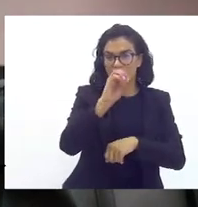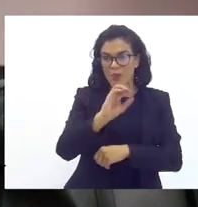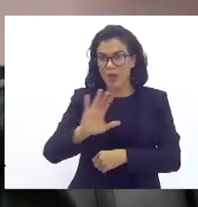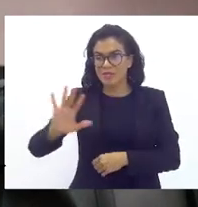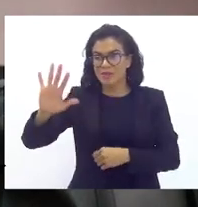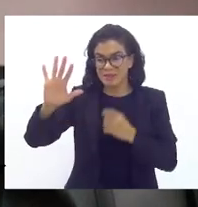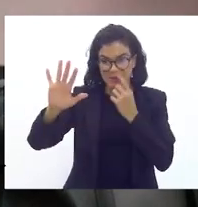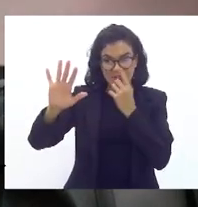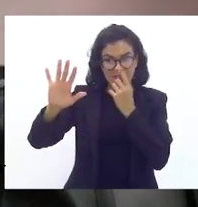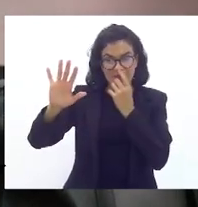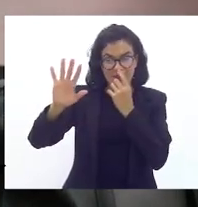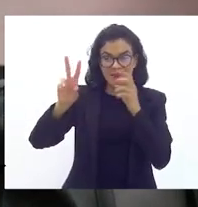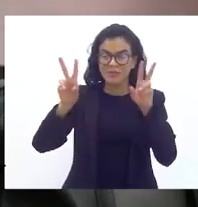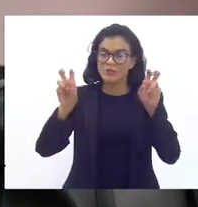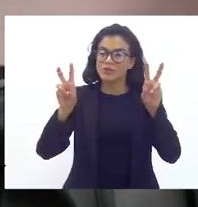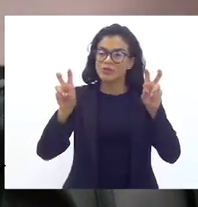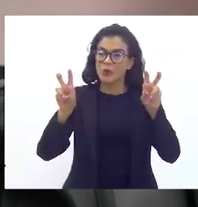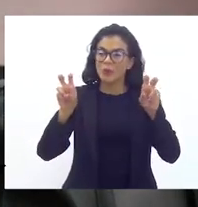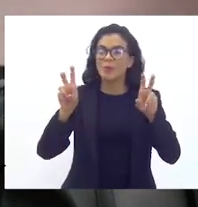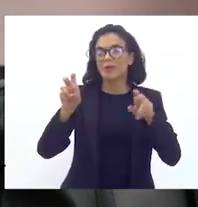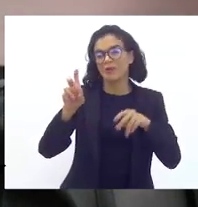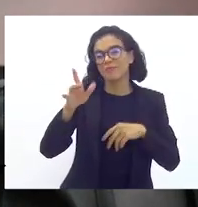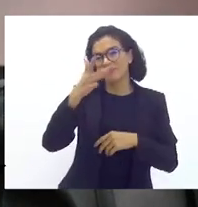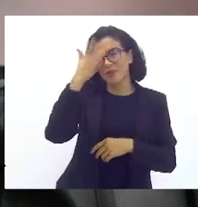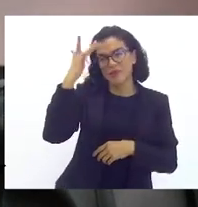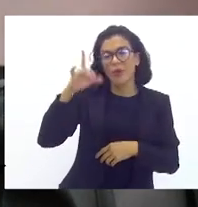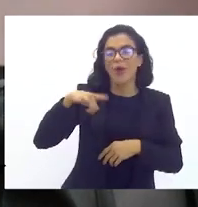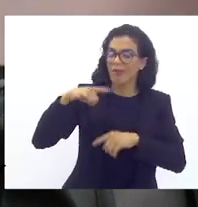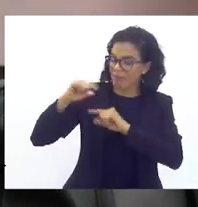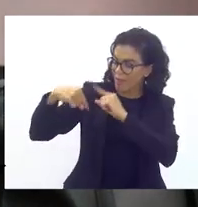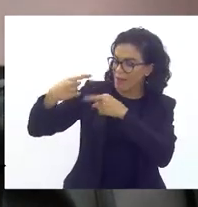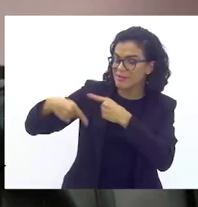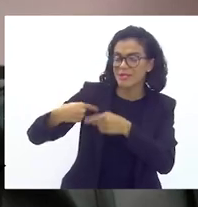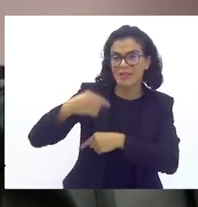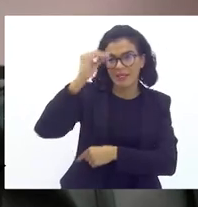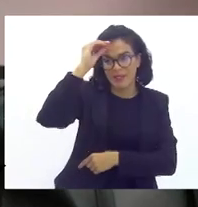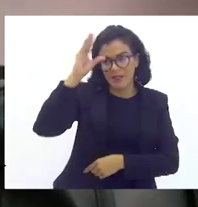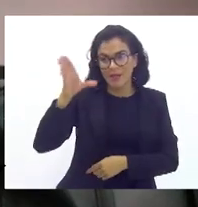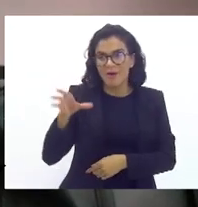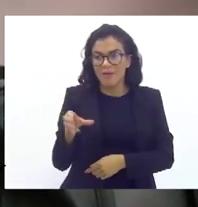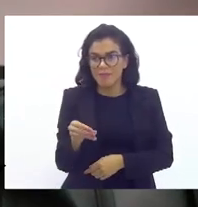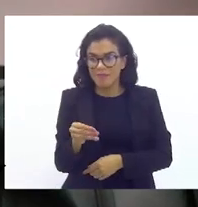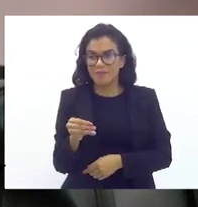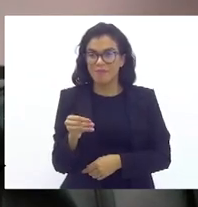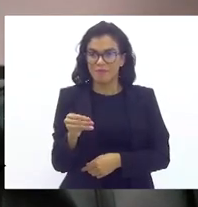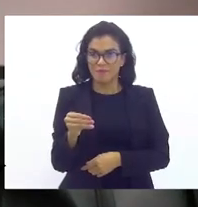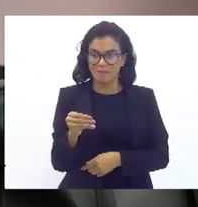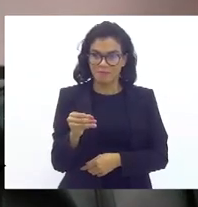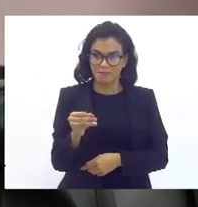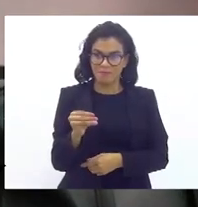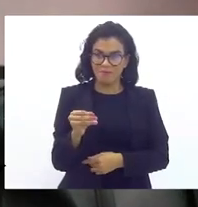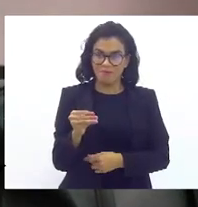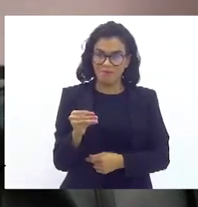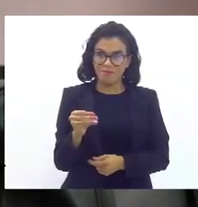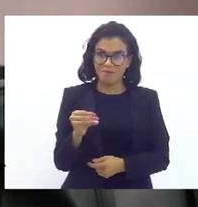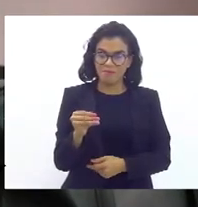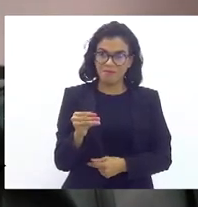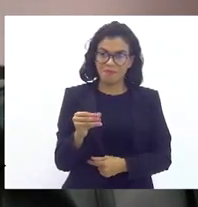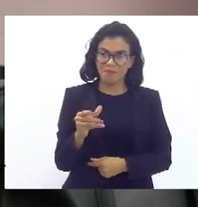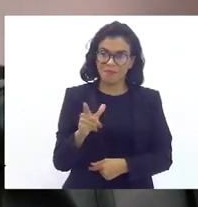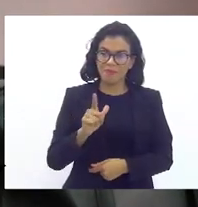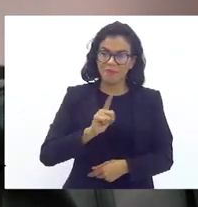relacionado a quem é descendente de Africanos né tem assim esse esse esse